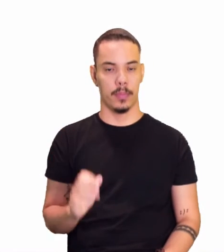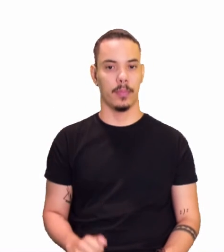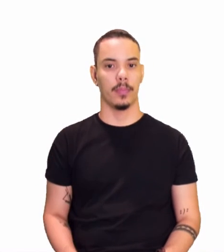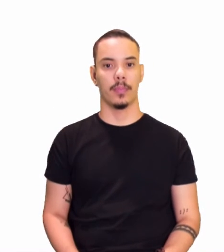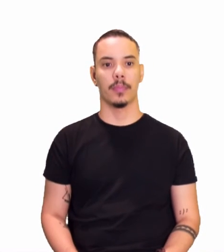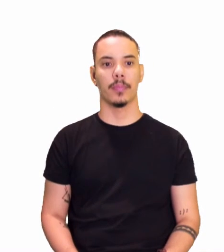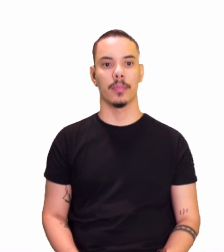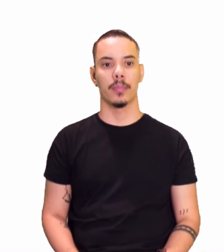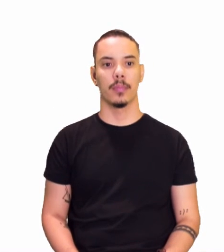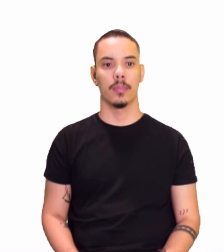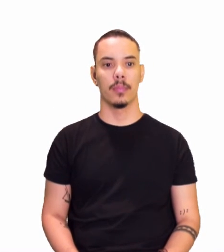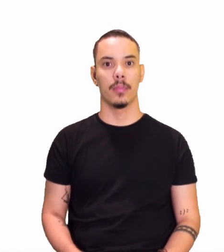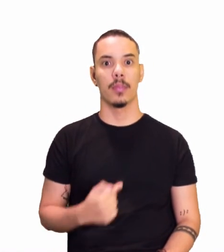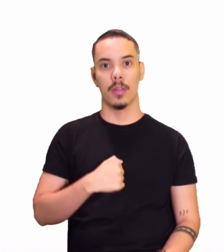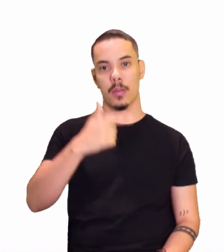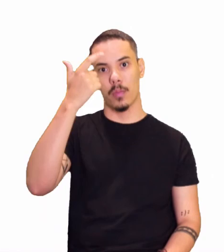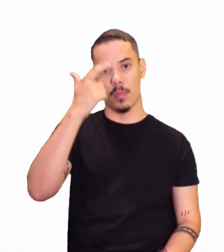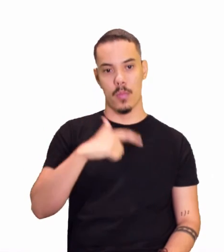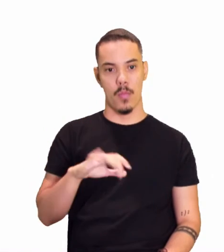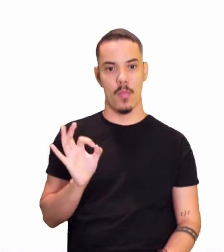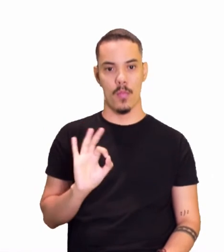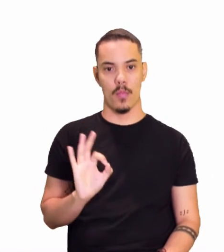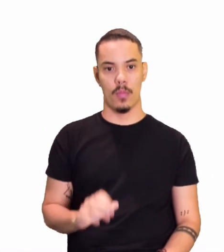Eu quero ser ninguém.